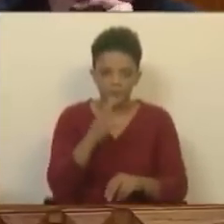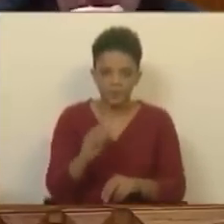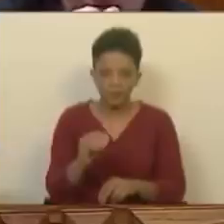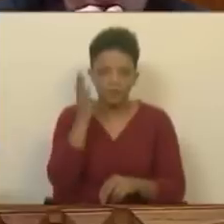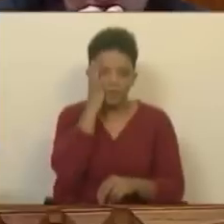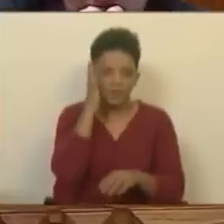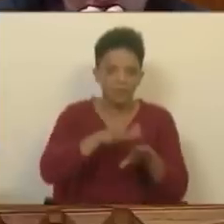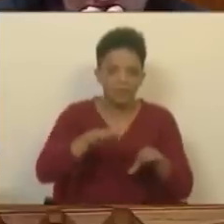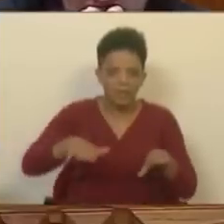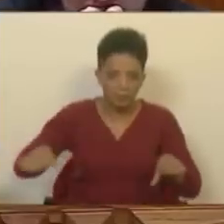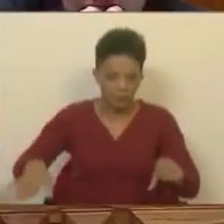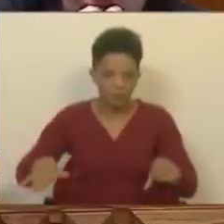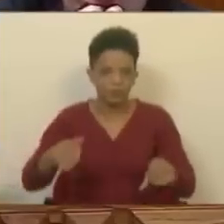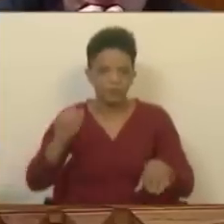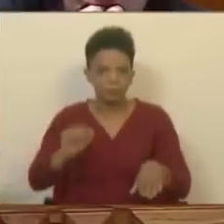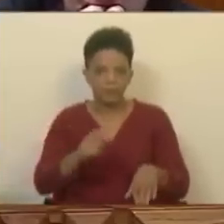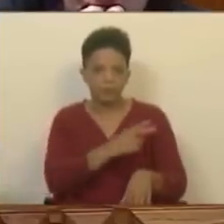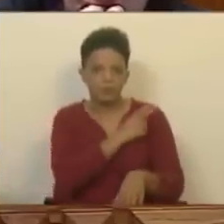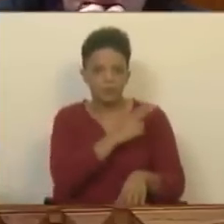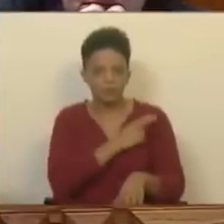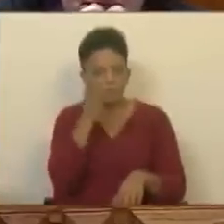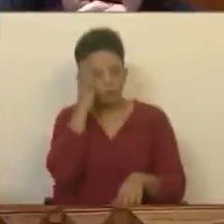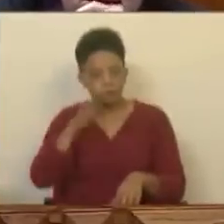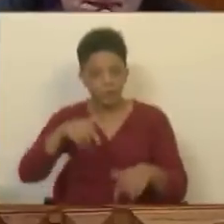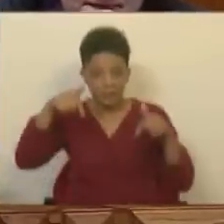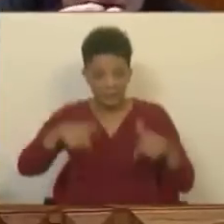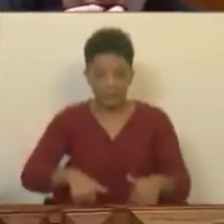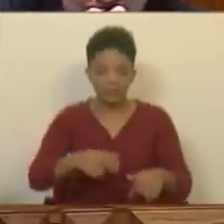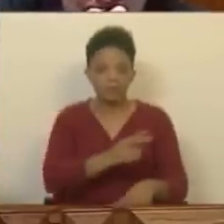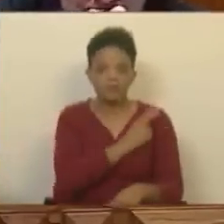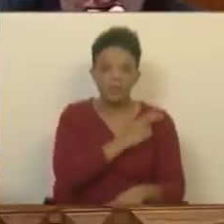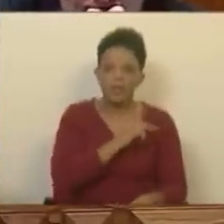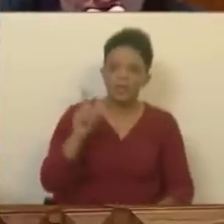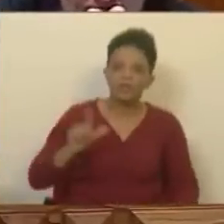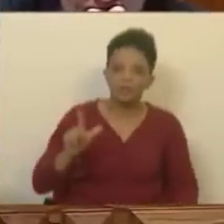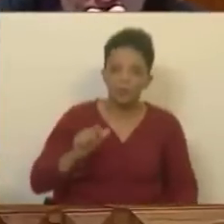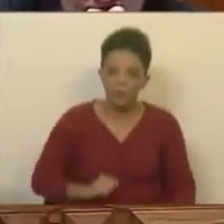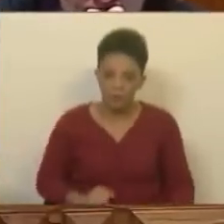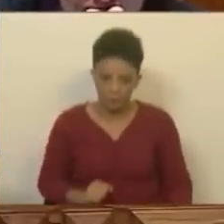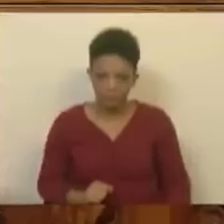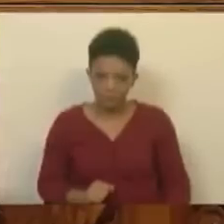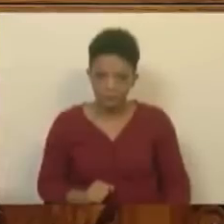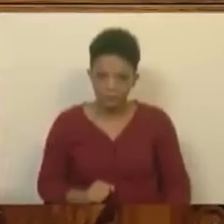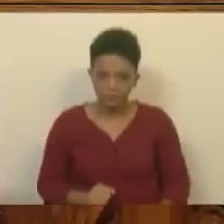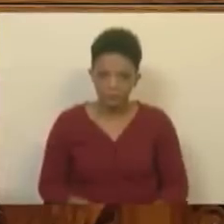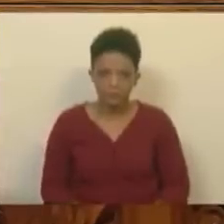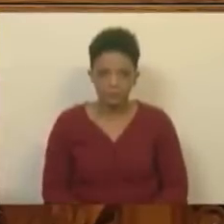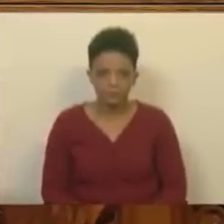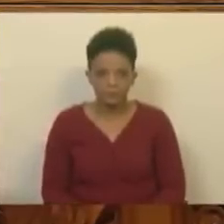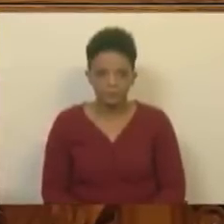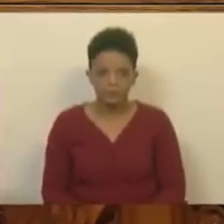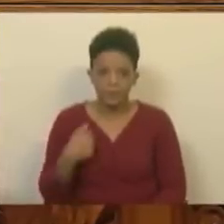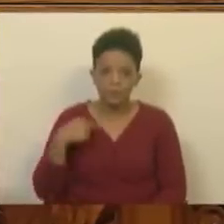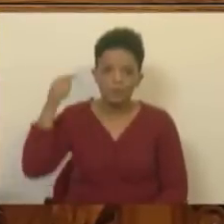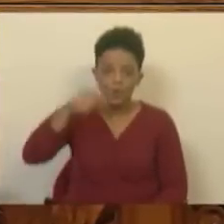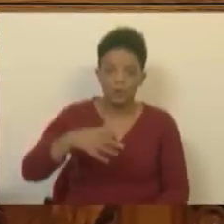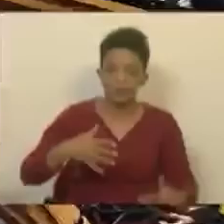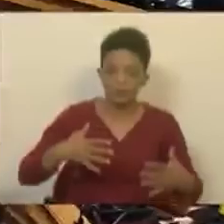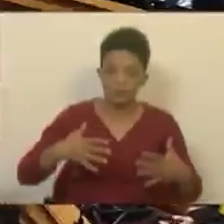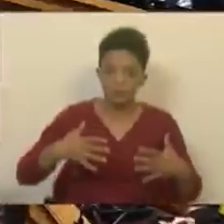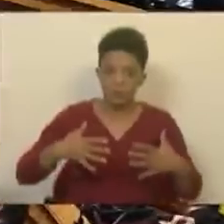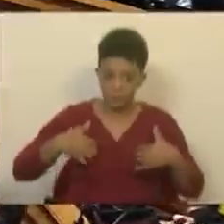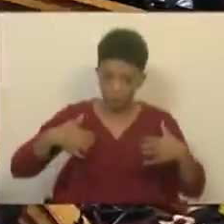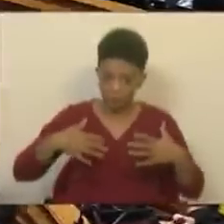camas de residências universitárias aqui na universidade de Lisboa estive na sexta-feira